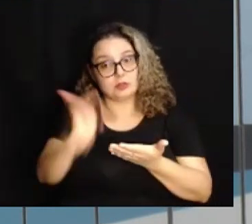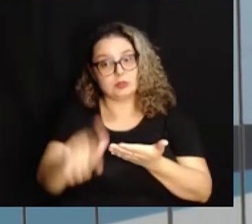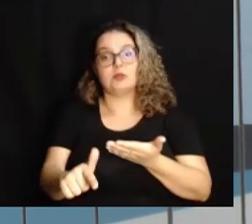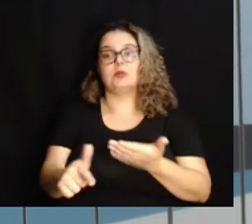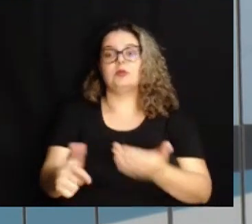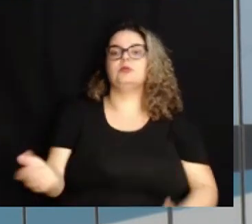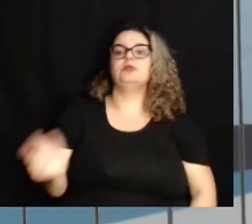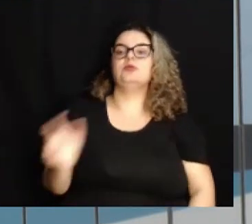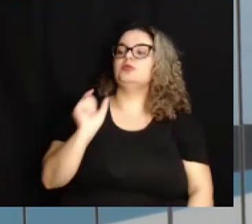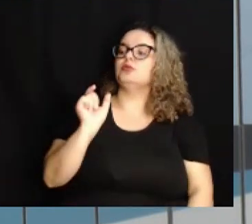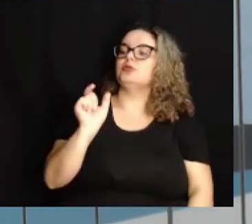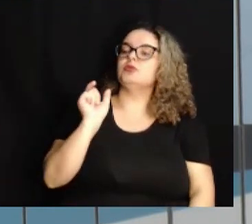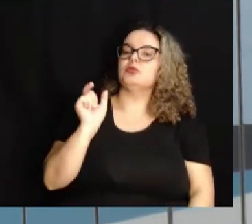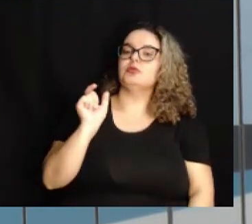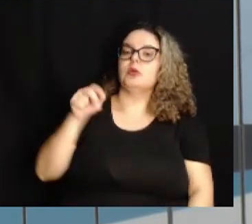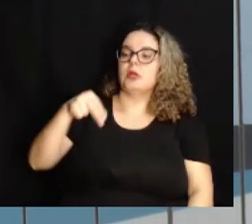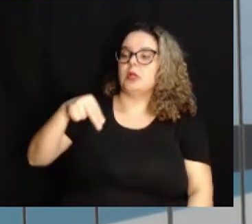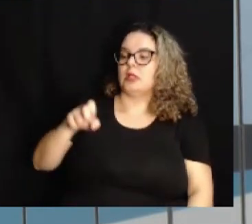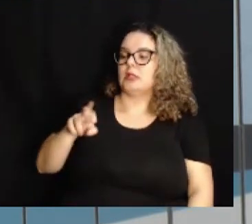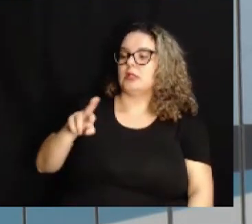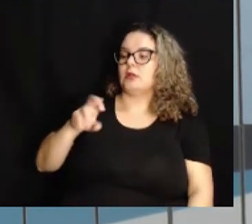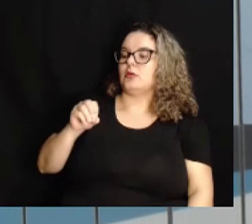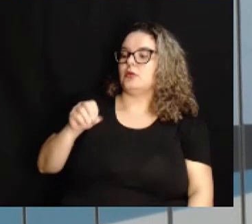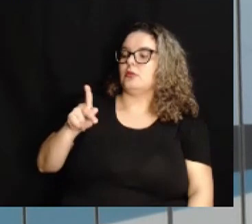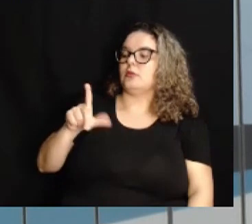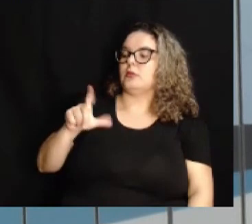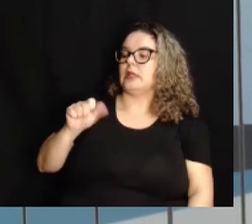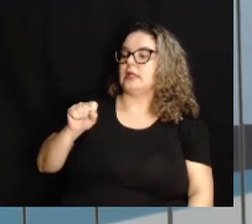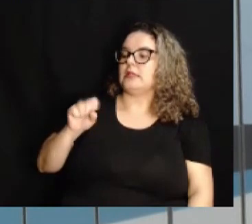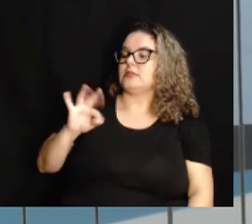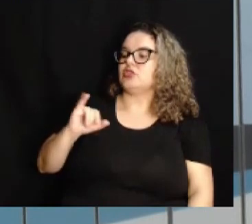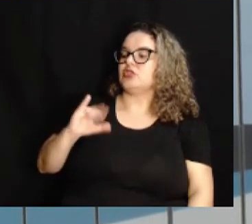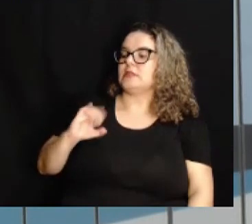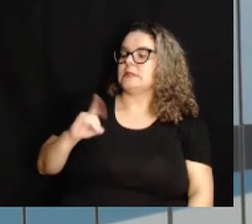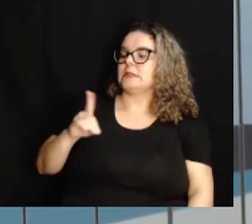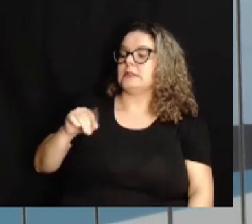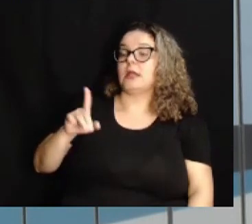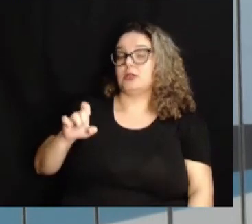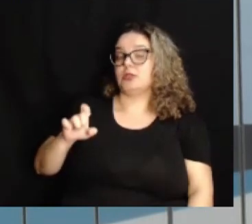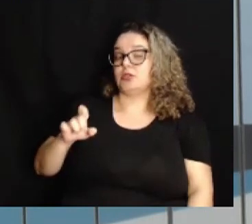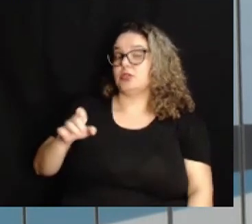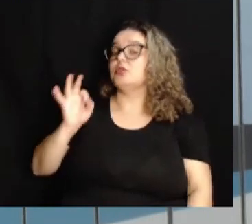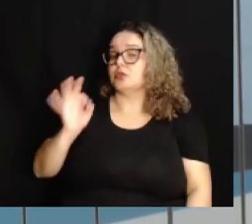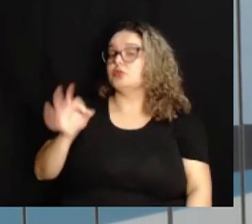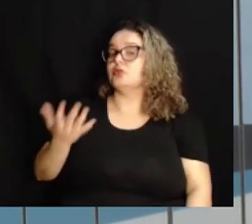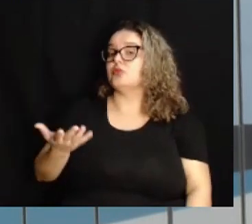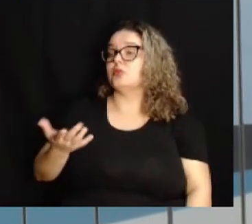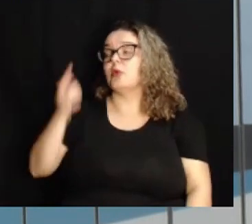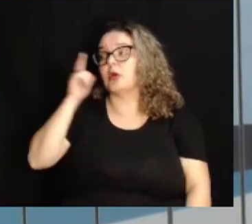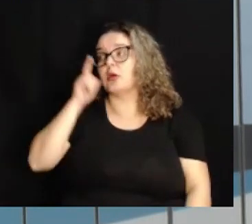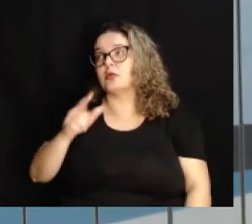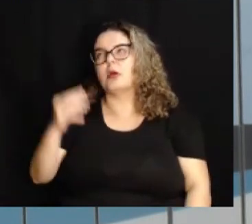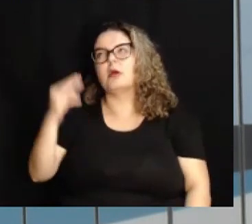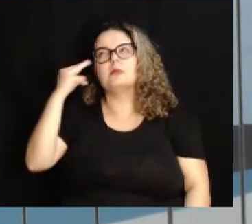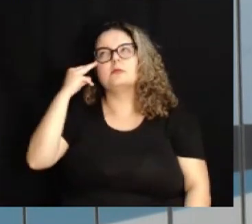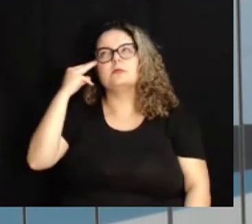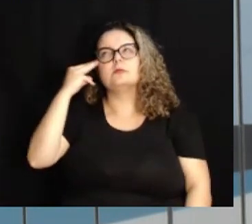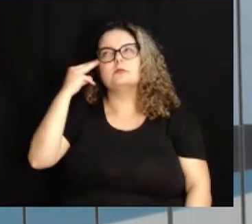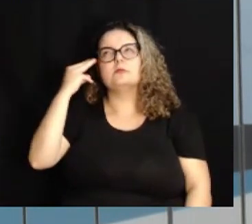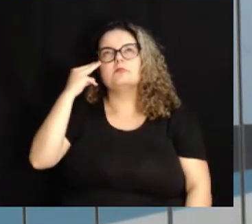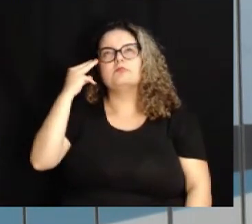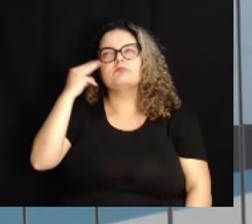chamada neuroplasticidade, né, que é justamente quando você consegue pegar uma memória, né, e colocar um